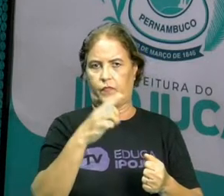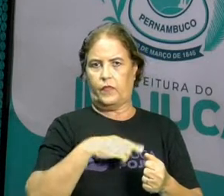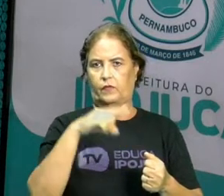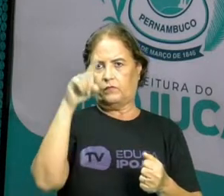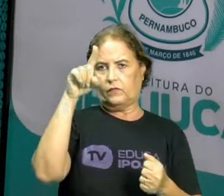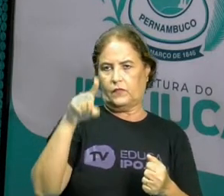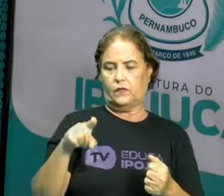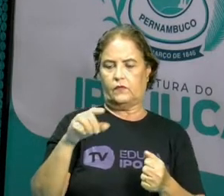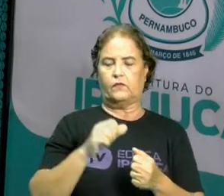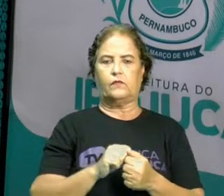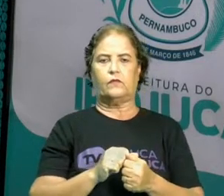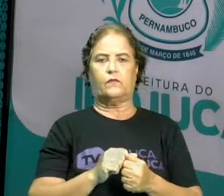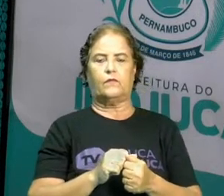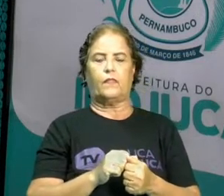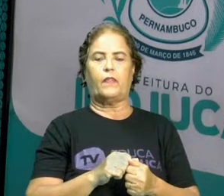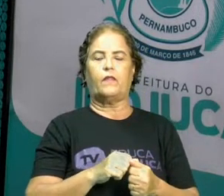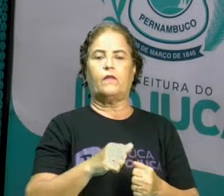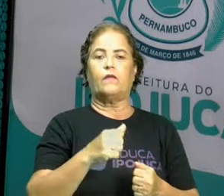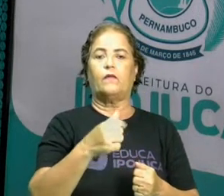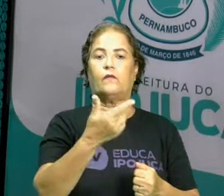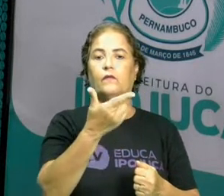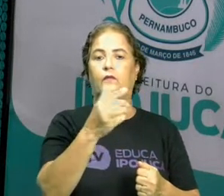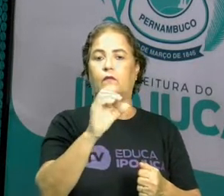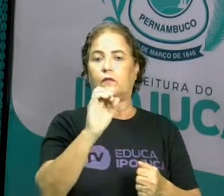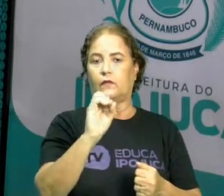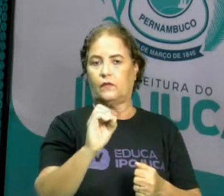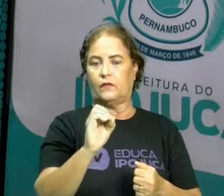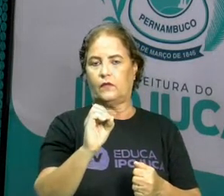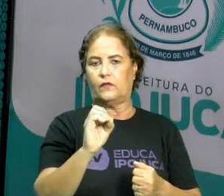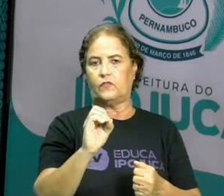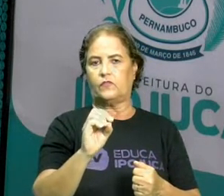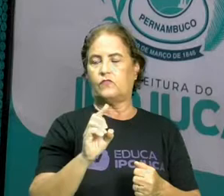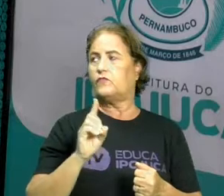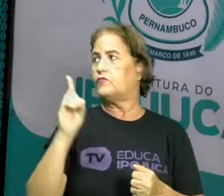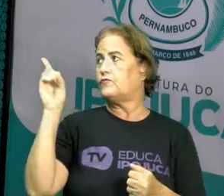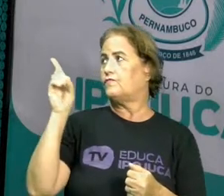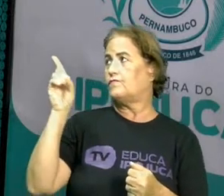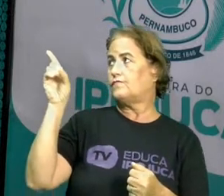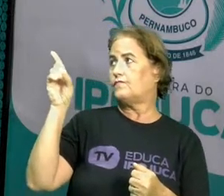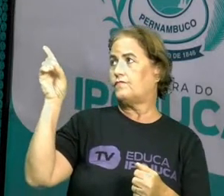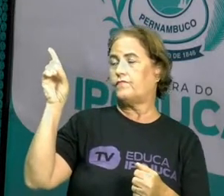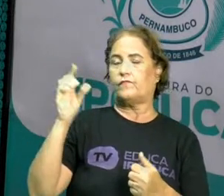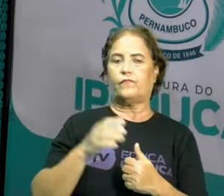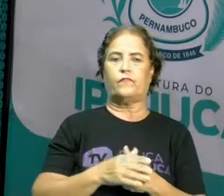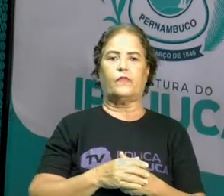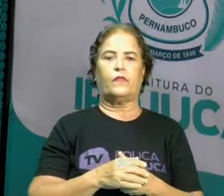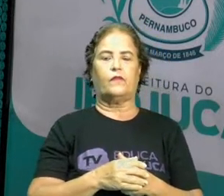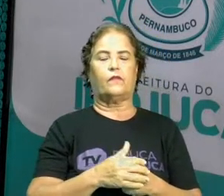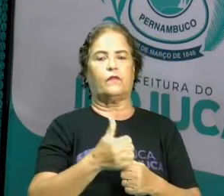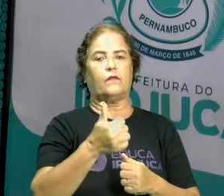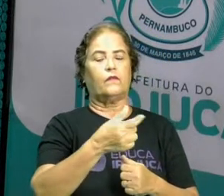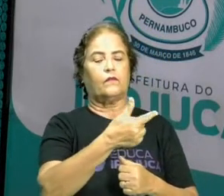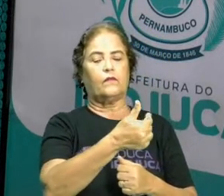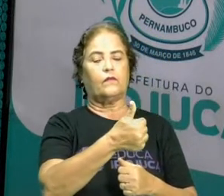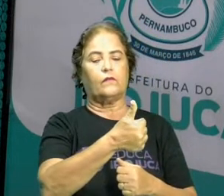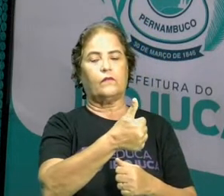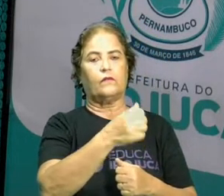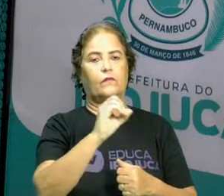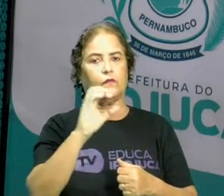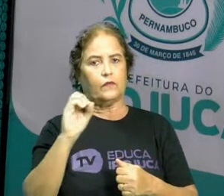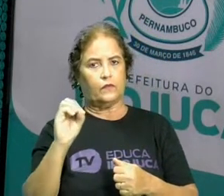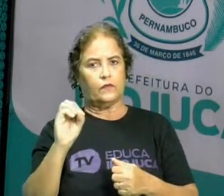10 representado por um calcanhar invertido, o número 100 representado por um laço,